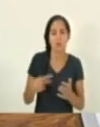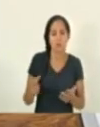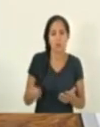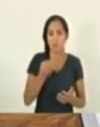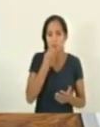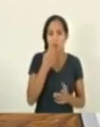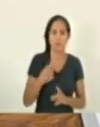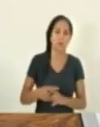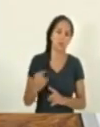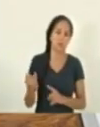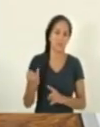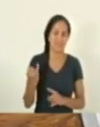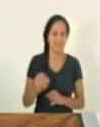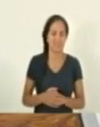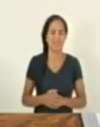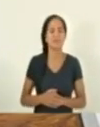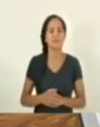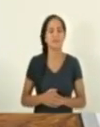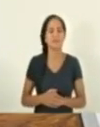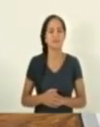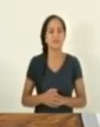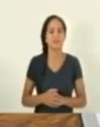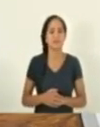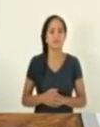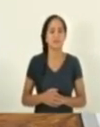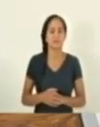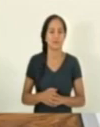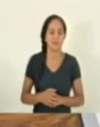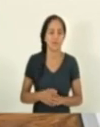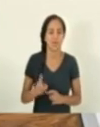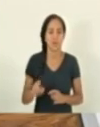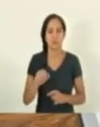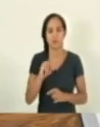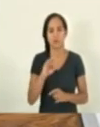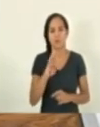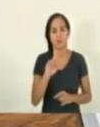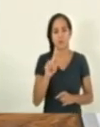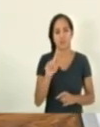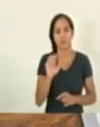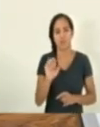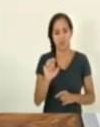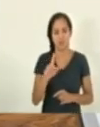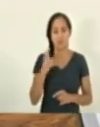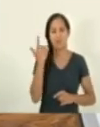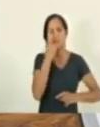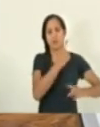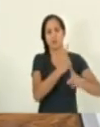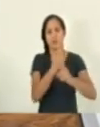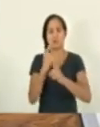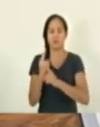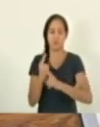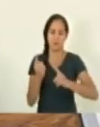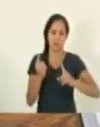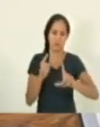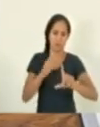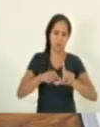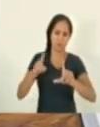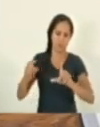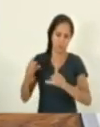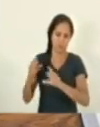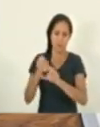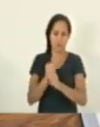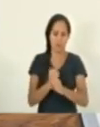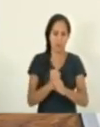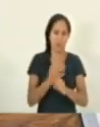eu disse antes, as respostas e aquilo que o IBGE consegue detectar através dos censos realizados a cada 10